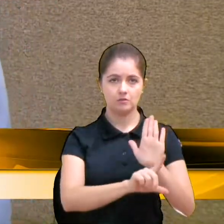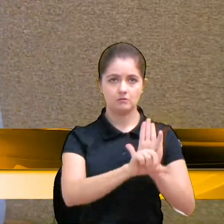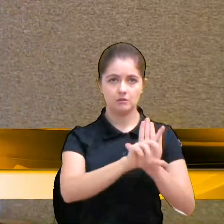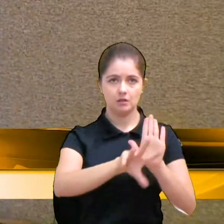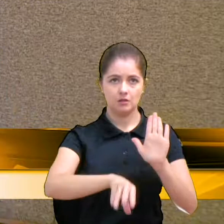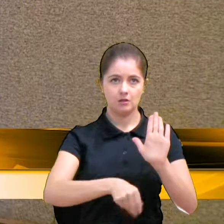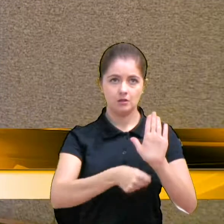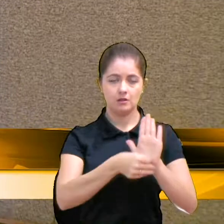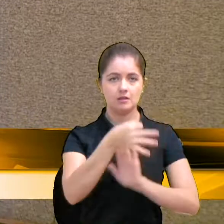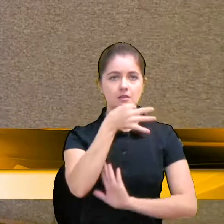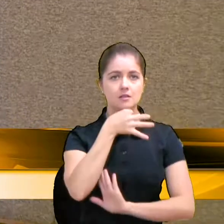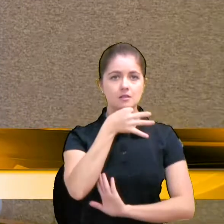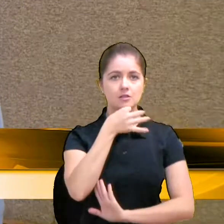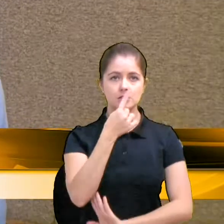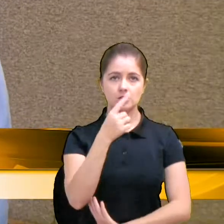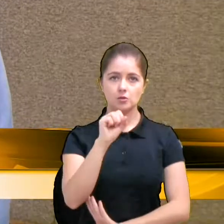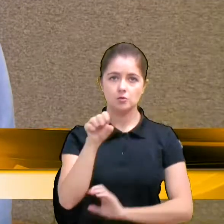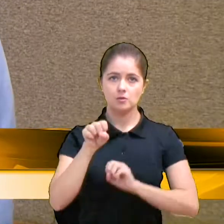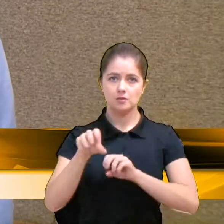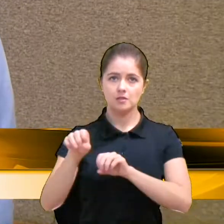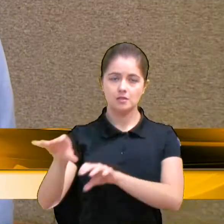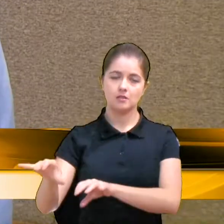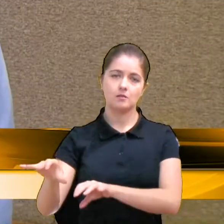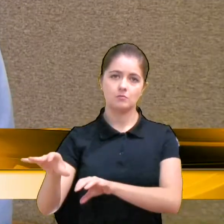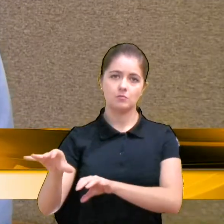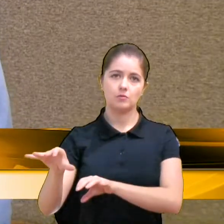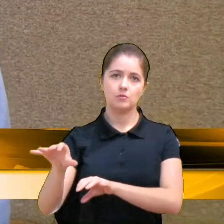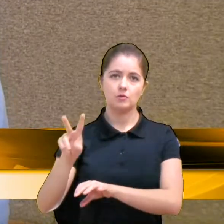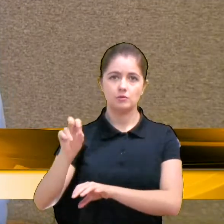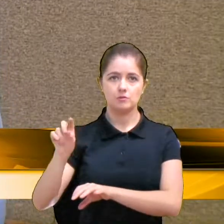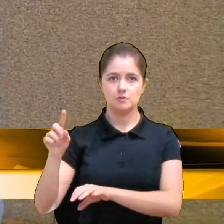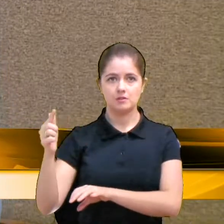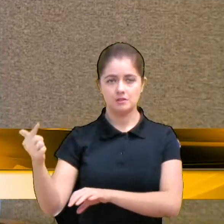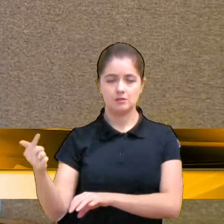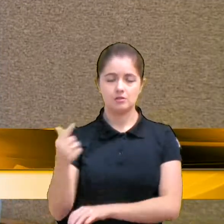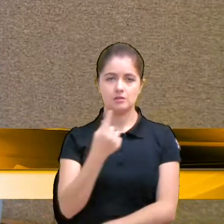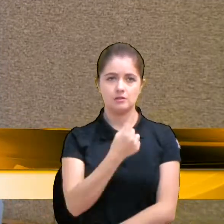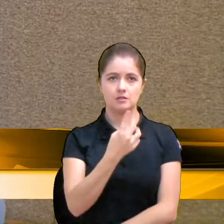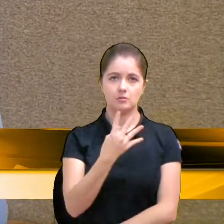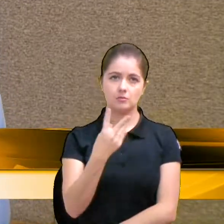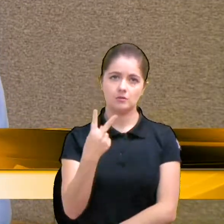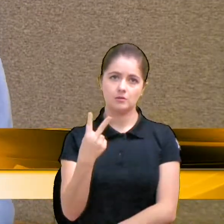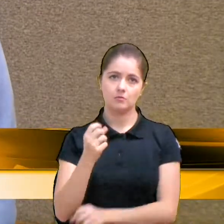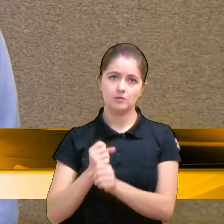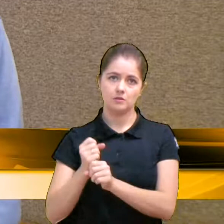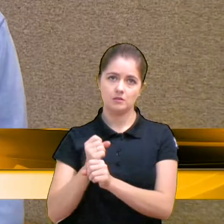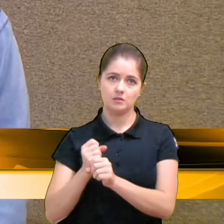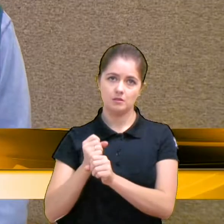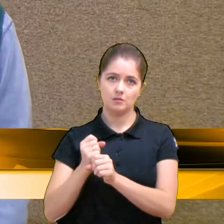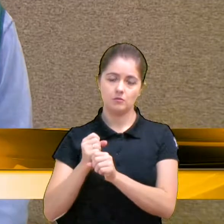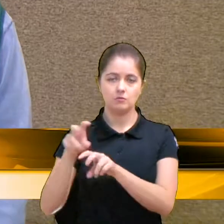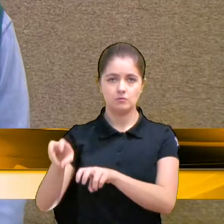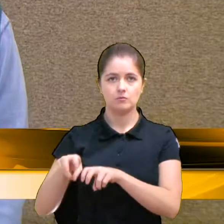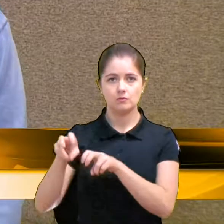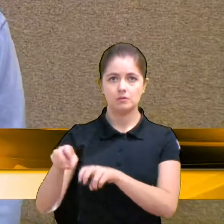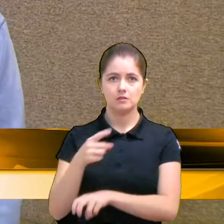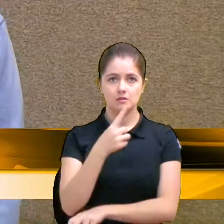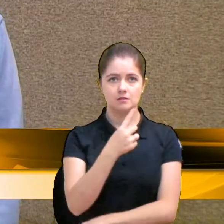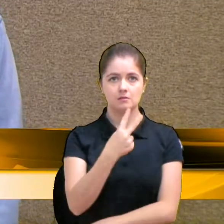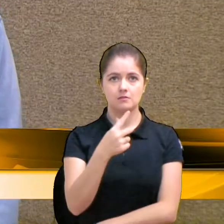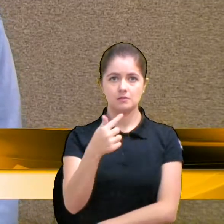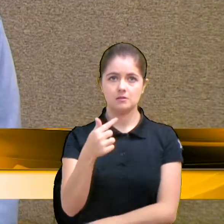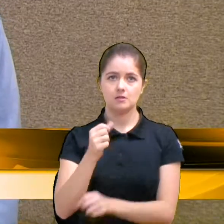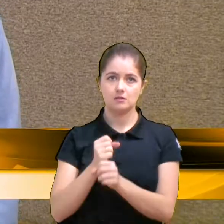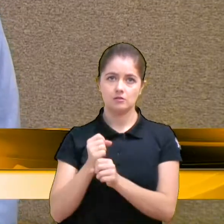Sul, 18 de setembro de 2017, 142 da colonização e 127 de emancipação política. Assina o vereador